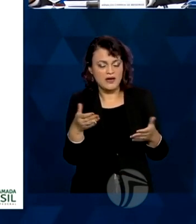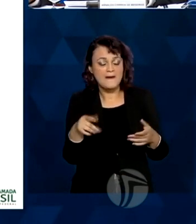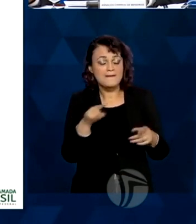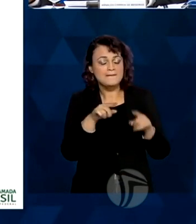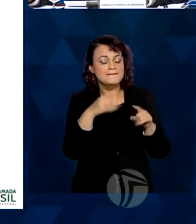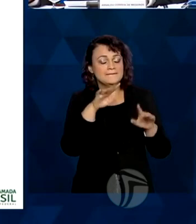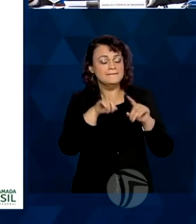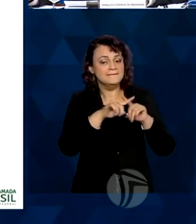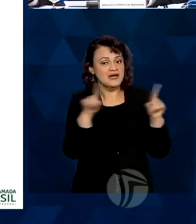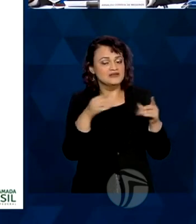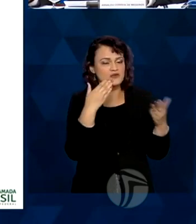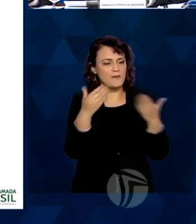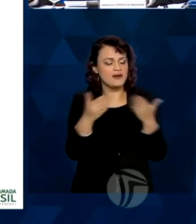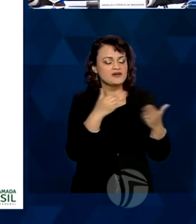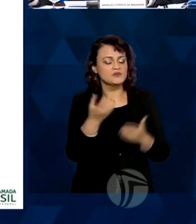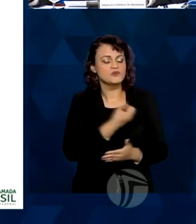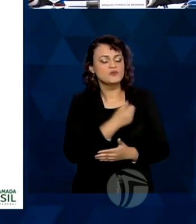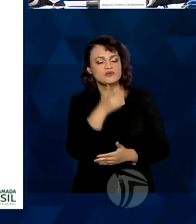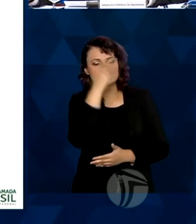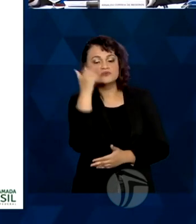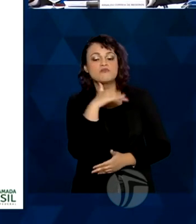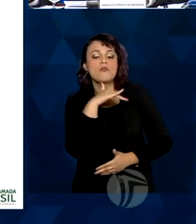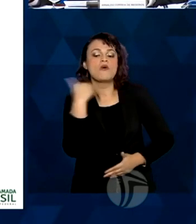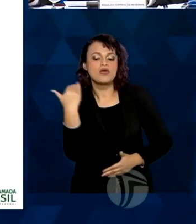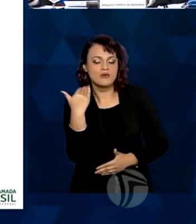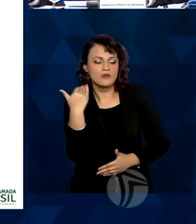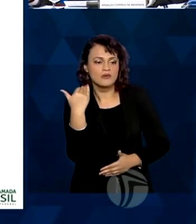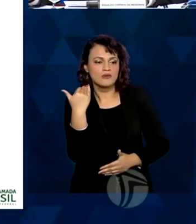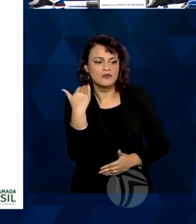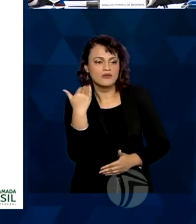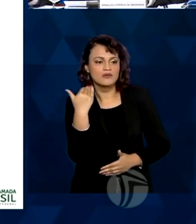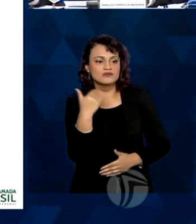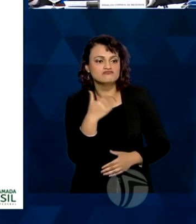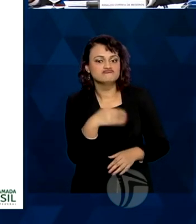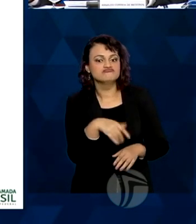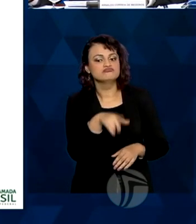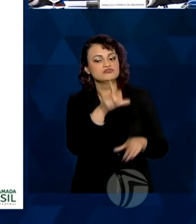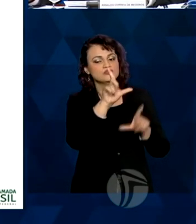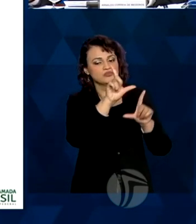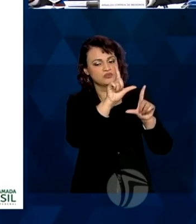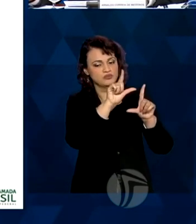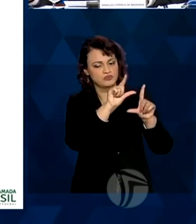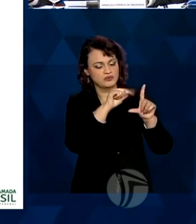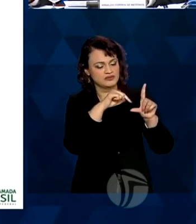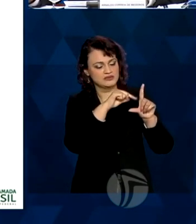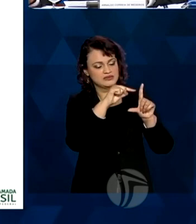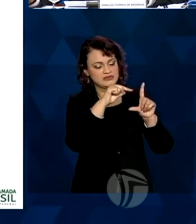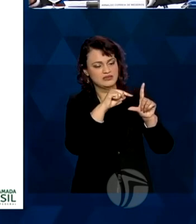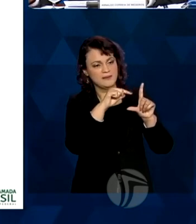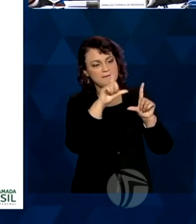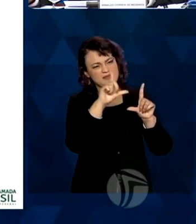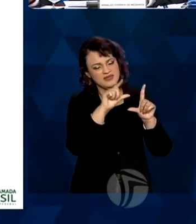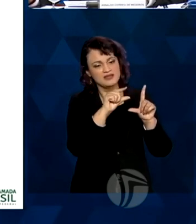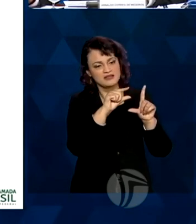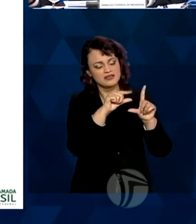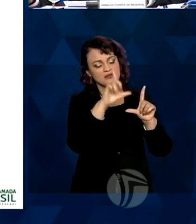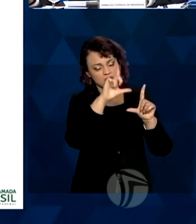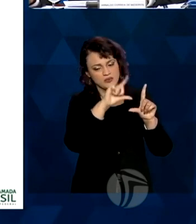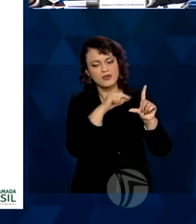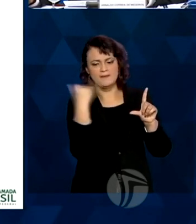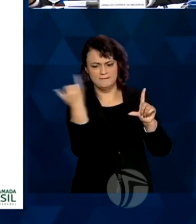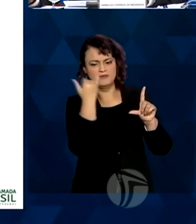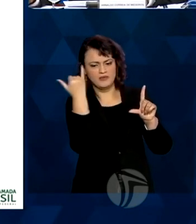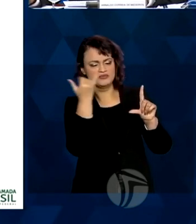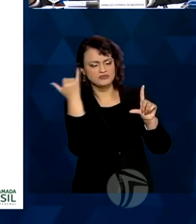comparação ao número de óbitos, você teve uma pequena redução, uma redução importante de